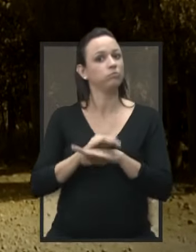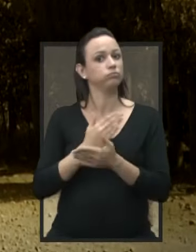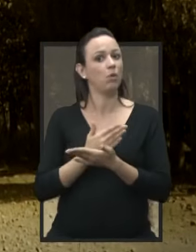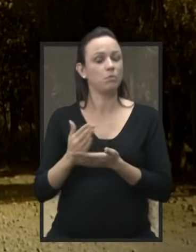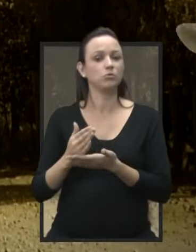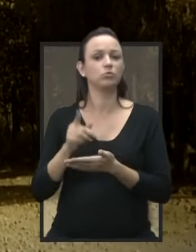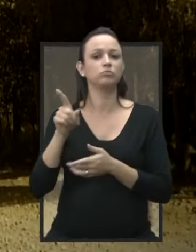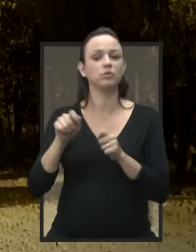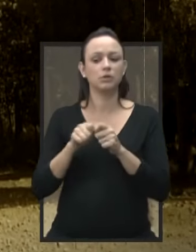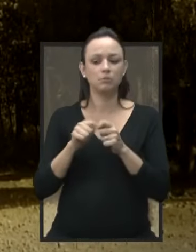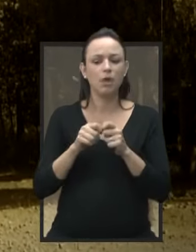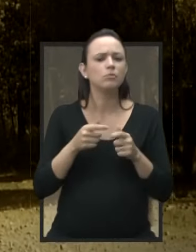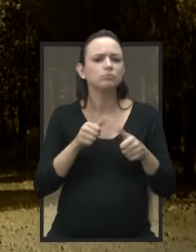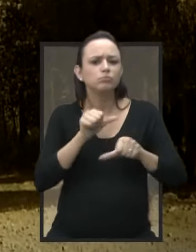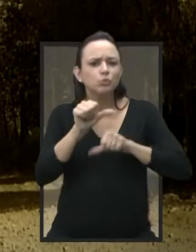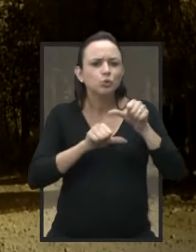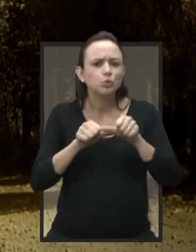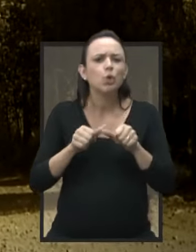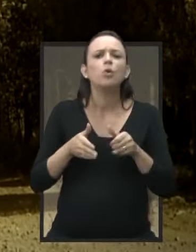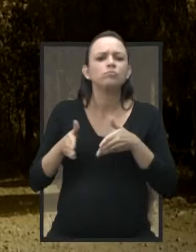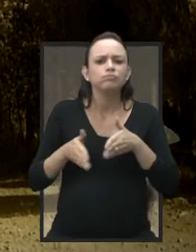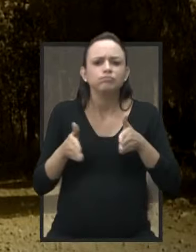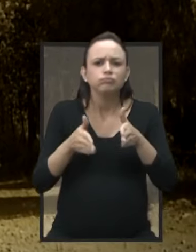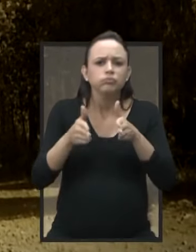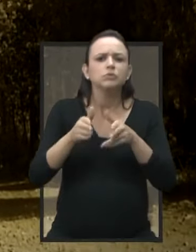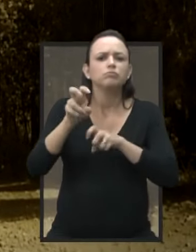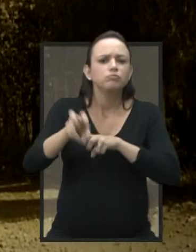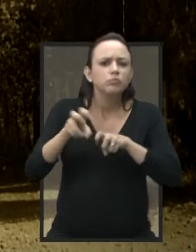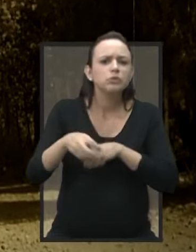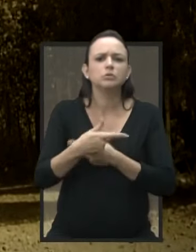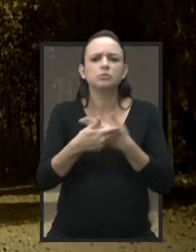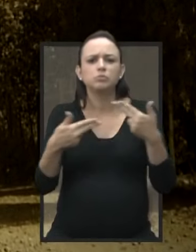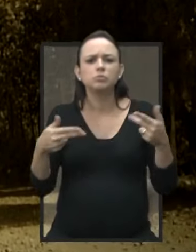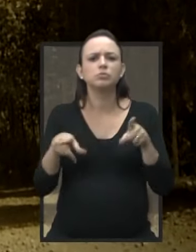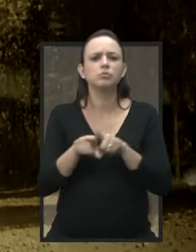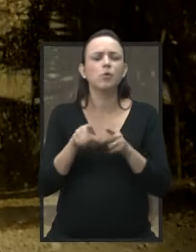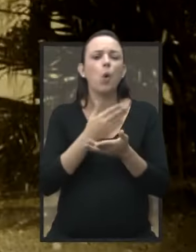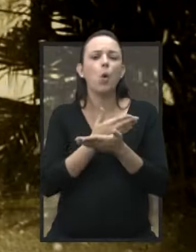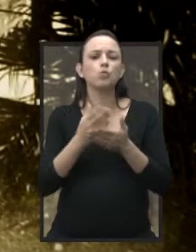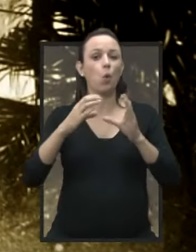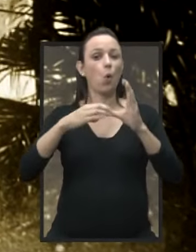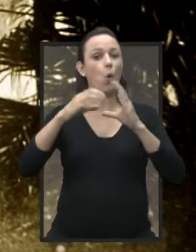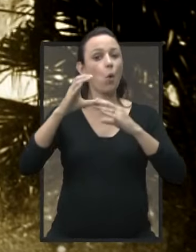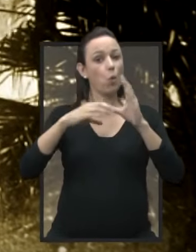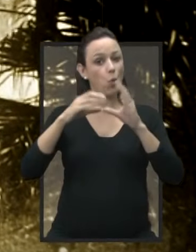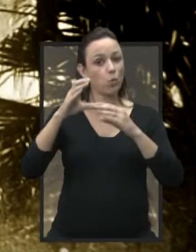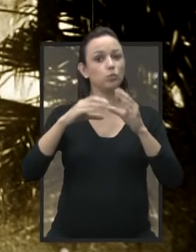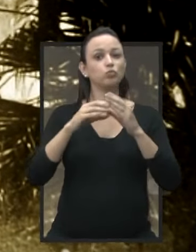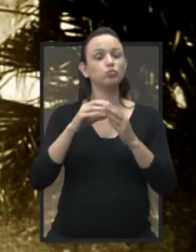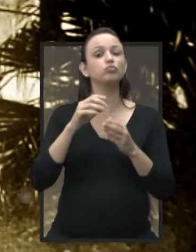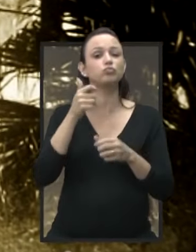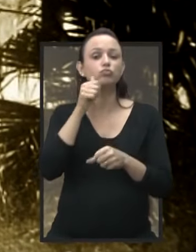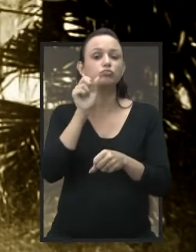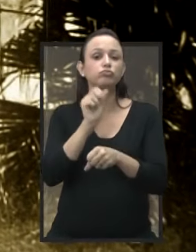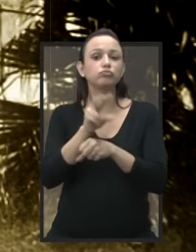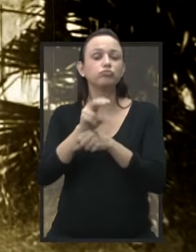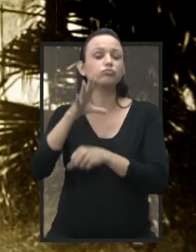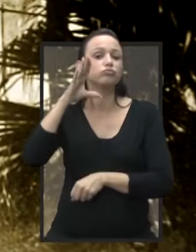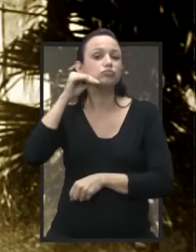ainda conservou e remodelou estradas municipais e iniciou a fase dos concursos públicos